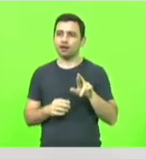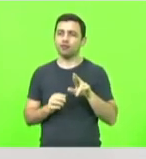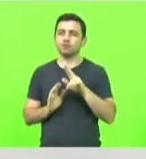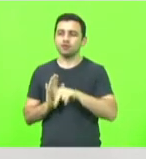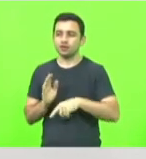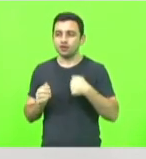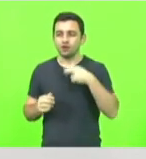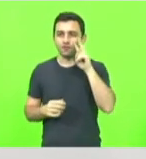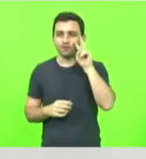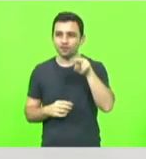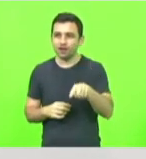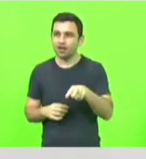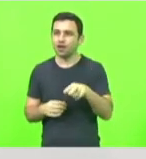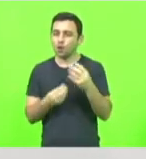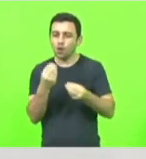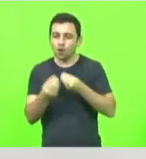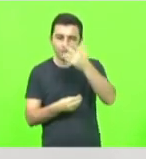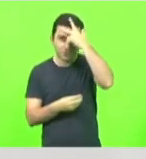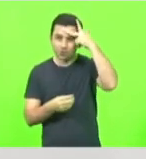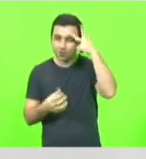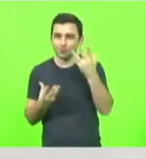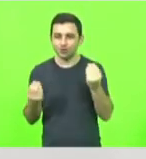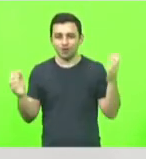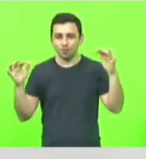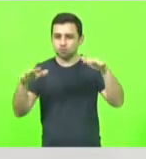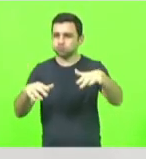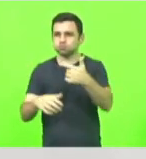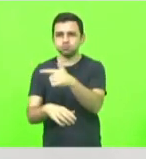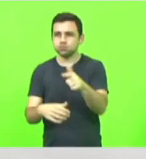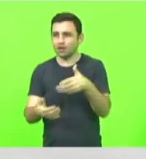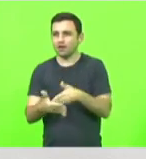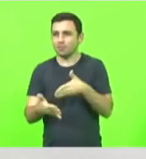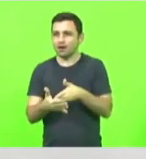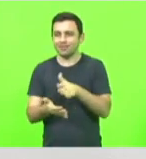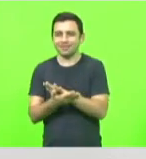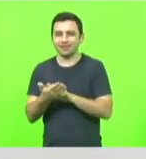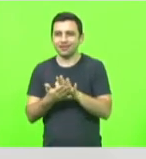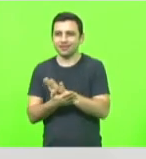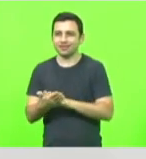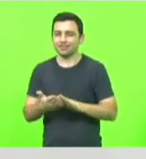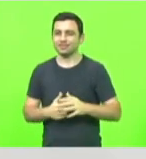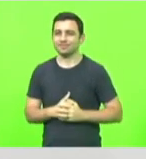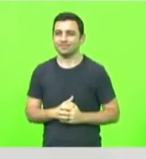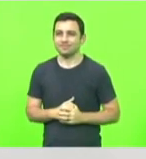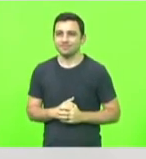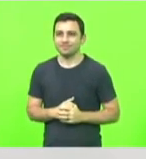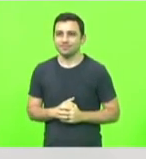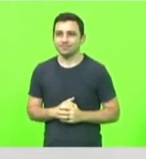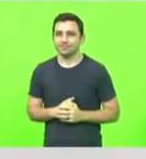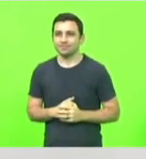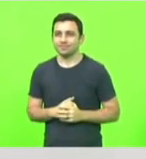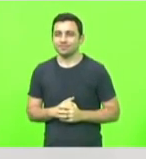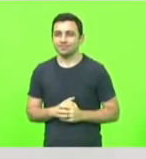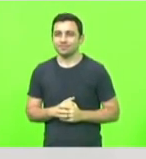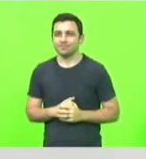olhada, a aglomeração, como é que está lá. Lá não tem restrição. cristão comerciante.